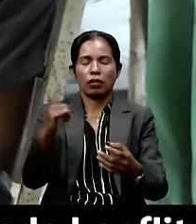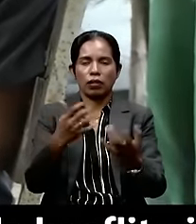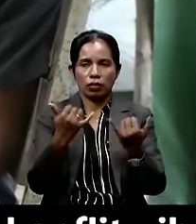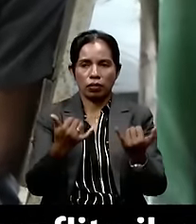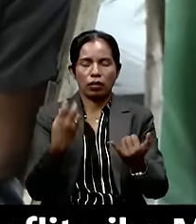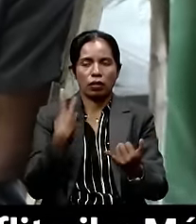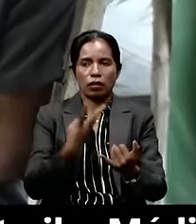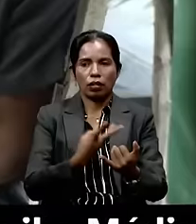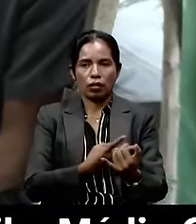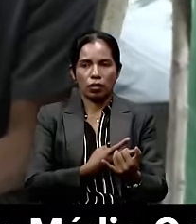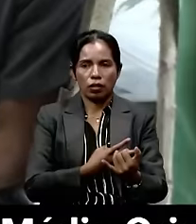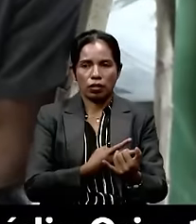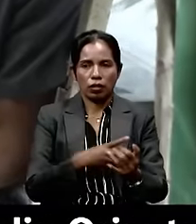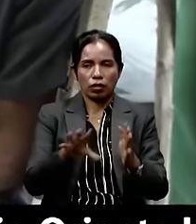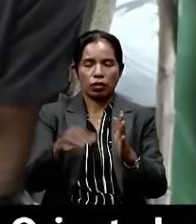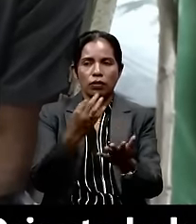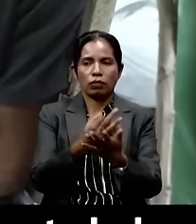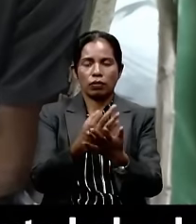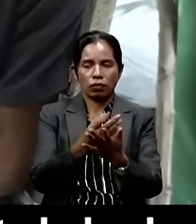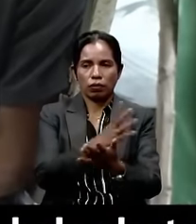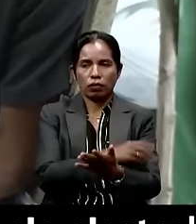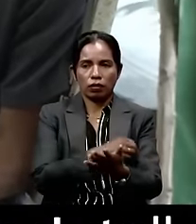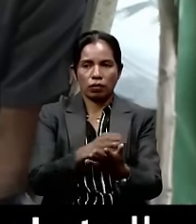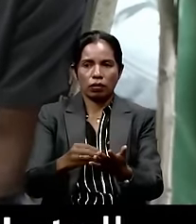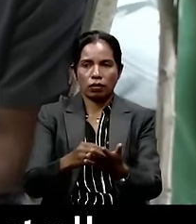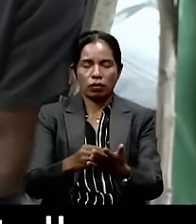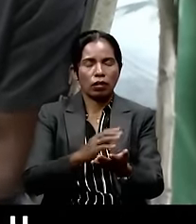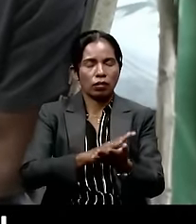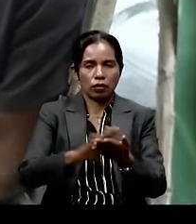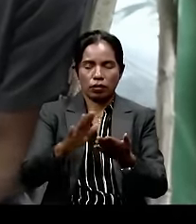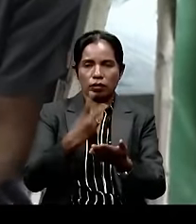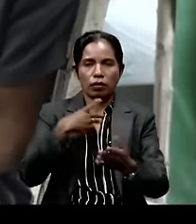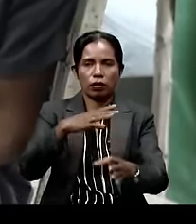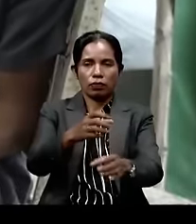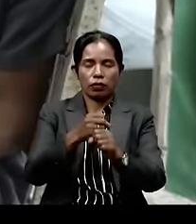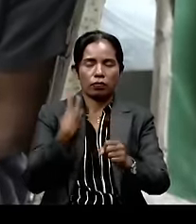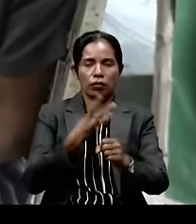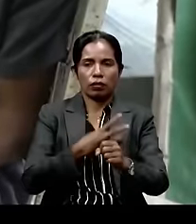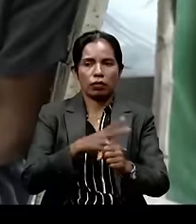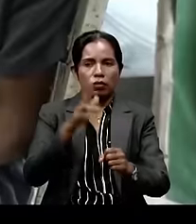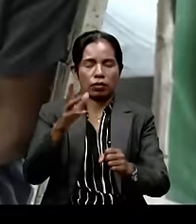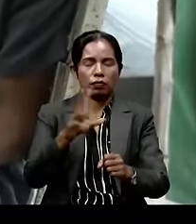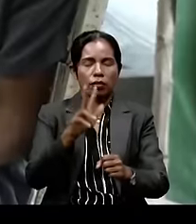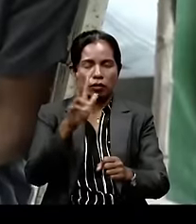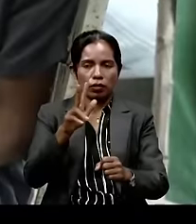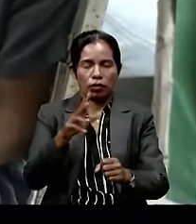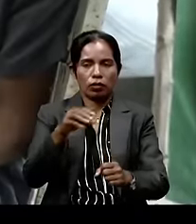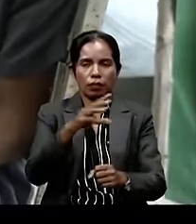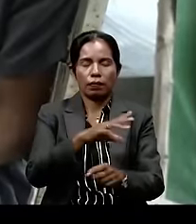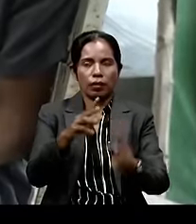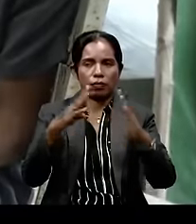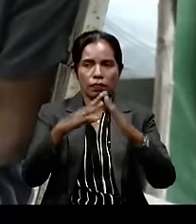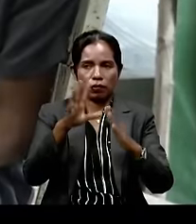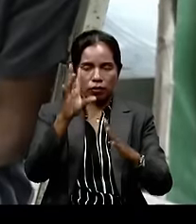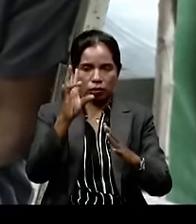da ami nemos hetan tudo fixar uma pengusaran hotu. Agora menang hira mas túnel ne ami umanen.